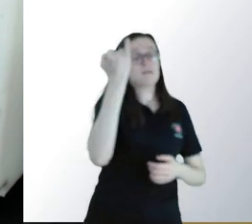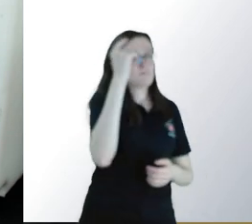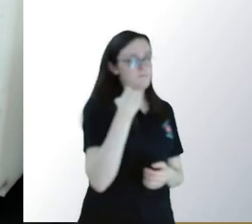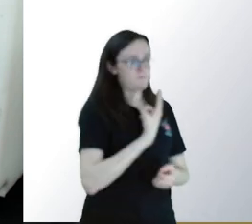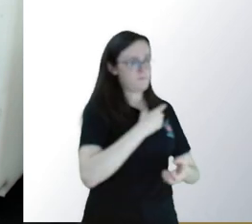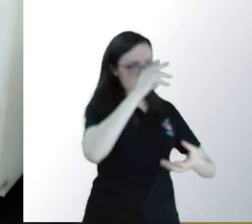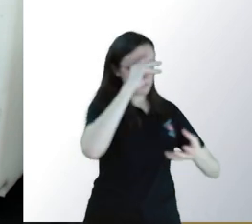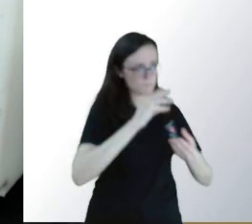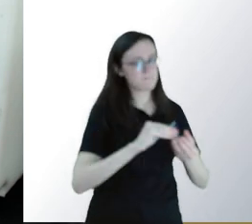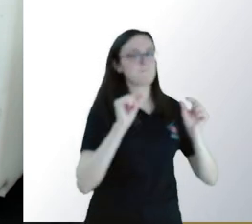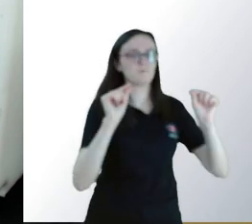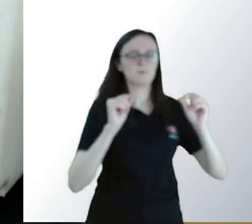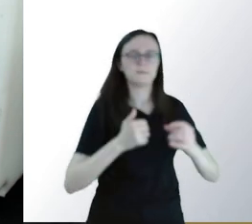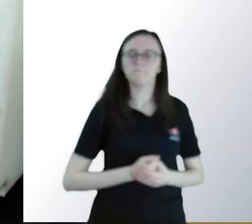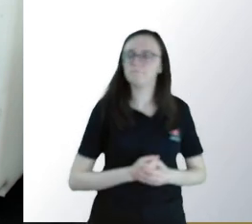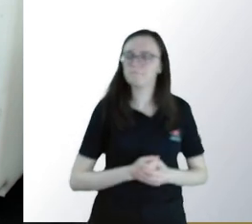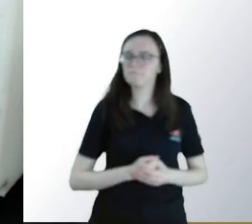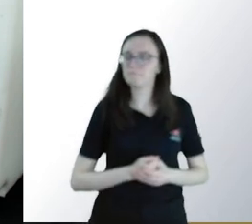entender, né, que